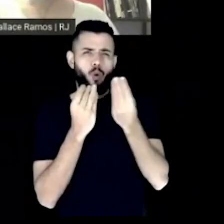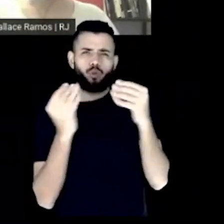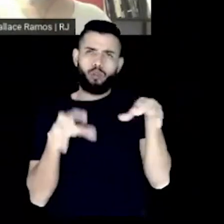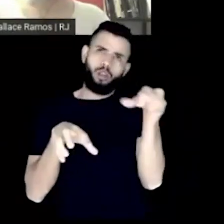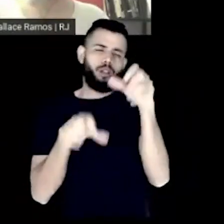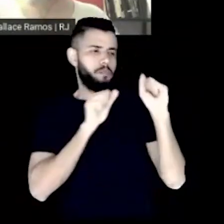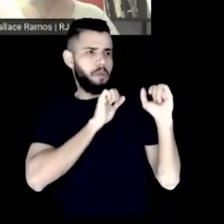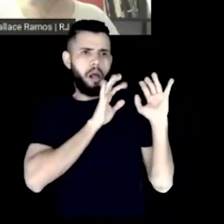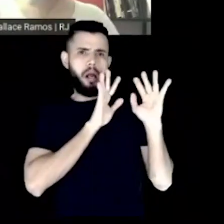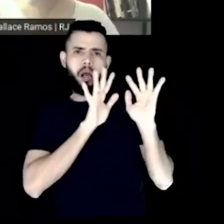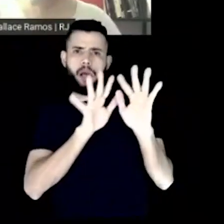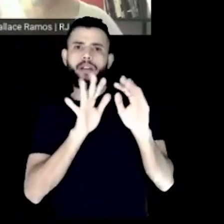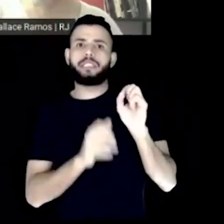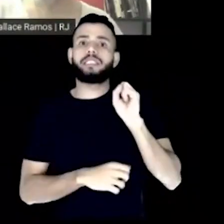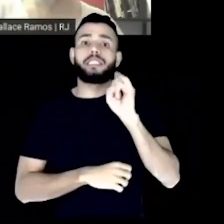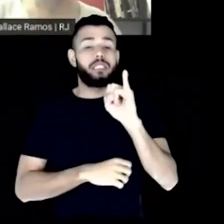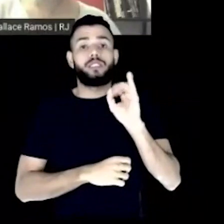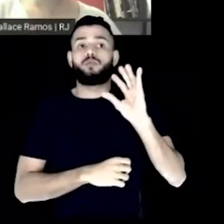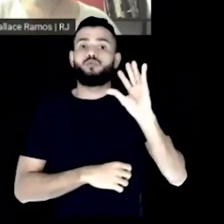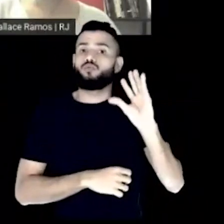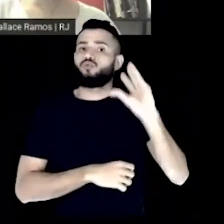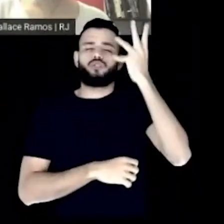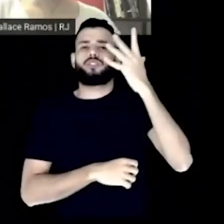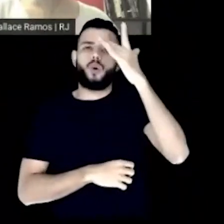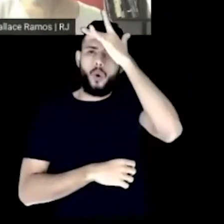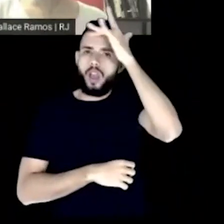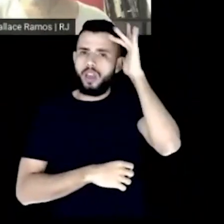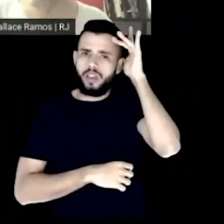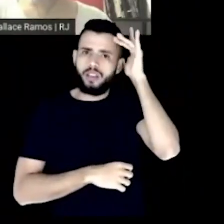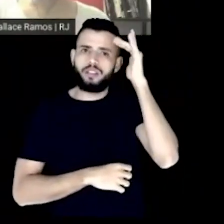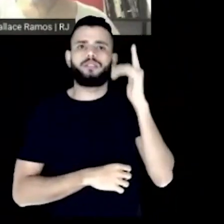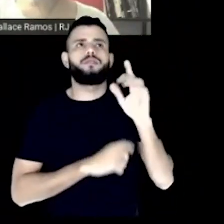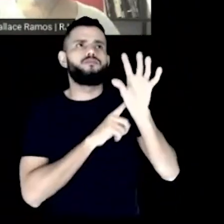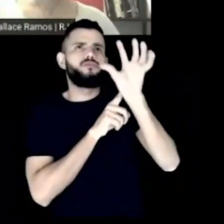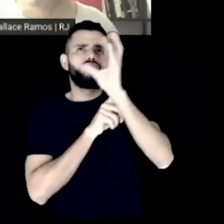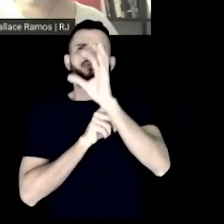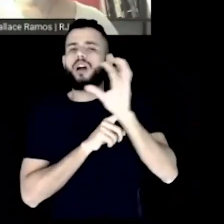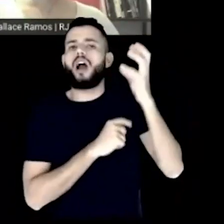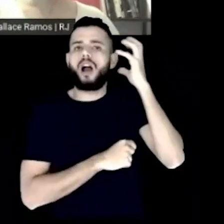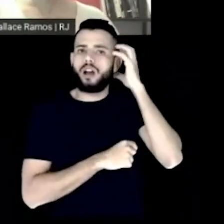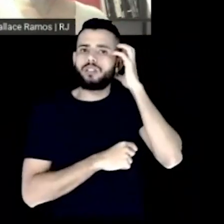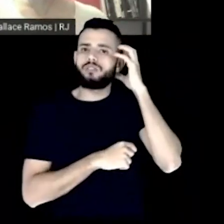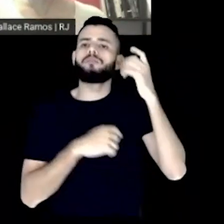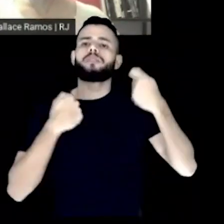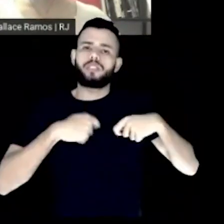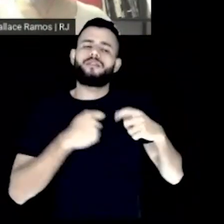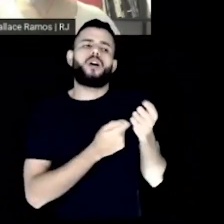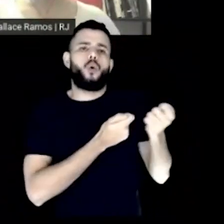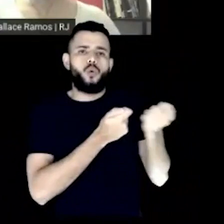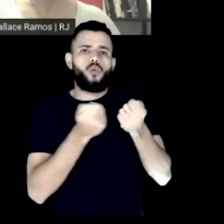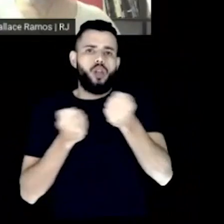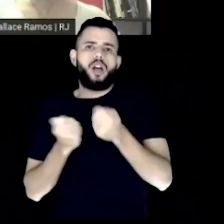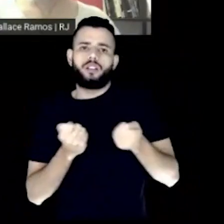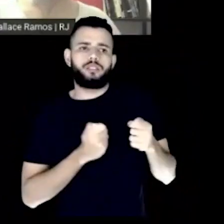ele precisava que todo mundo, se por acaso surgisse, se alguém botasse ondas de rádio, precisava que determinados